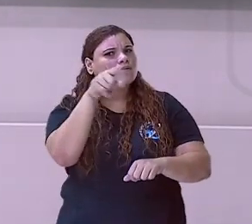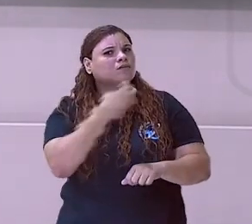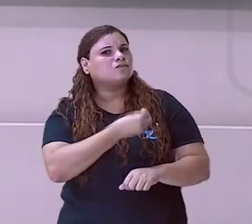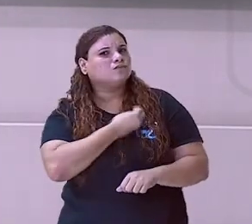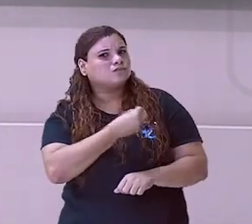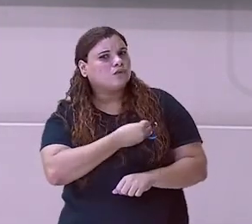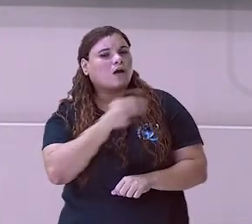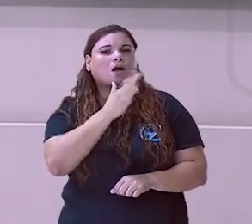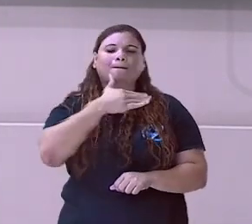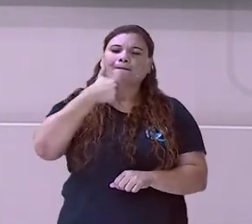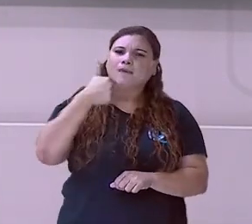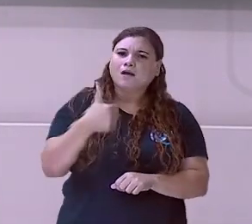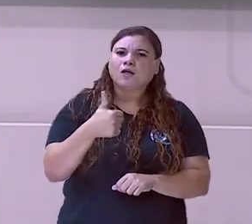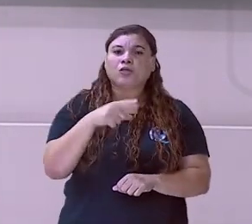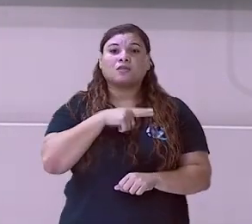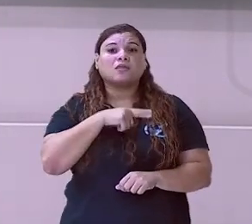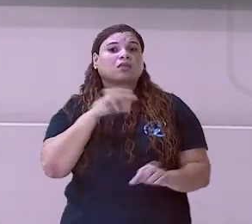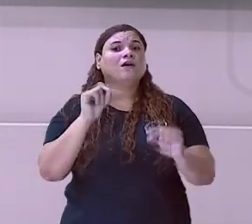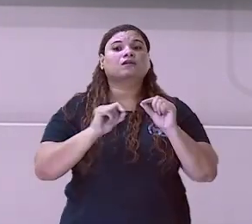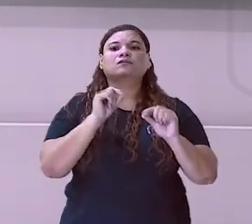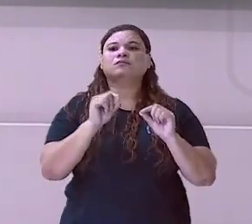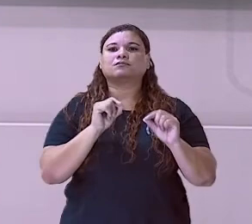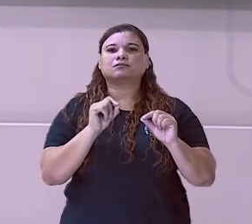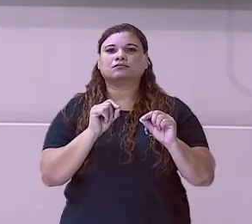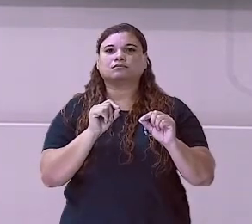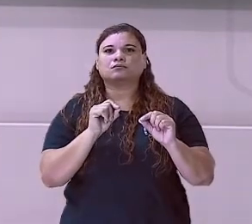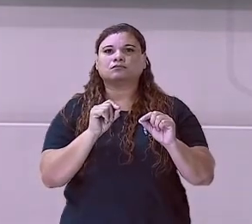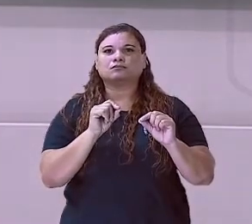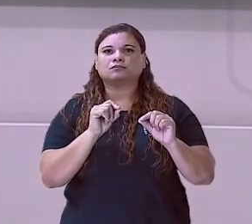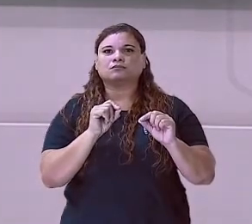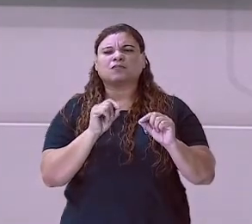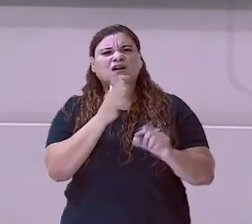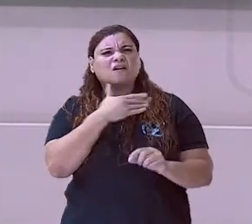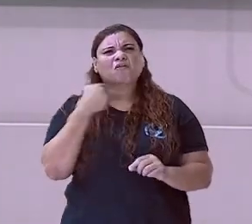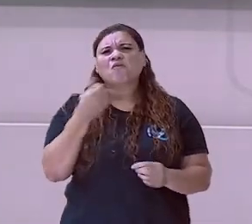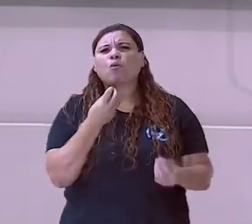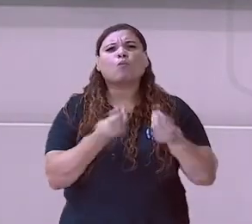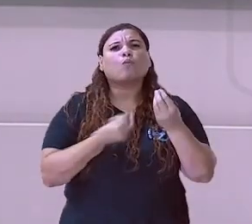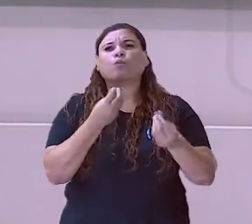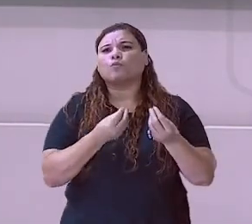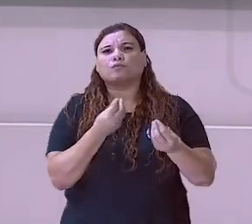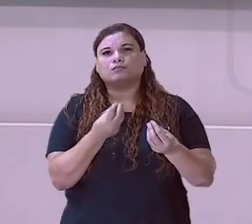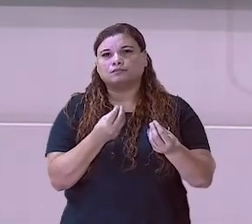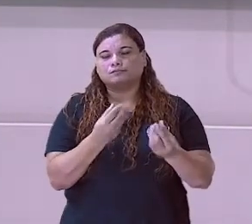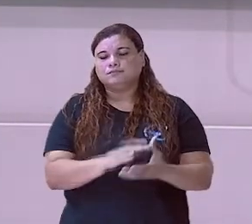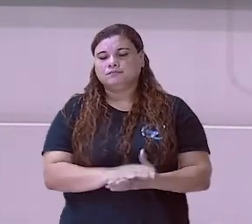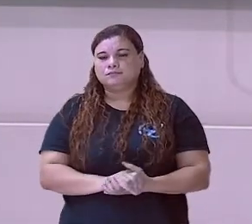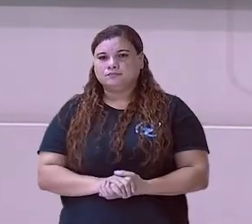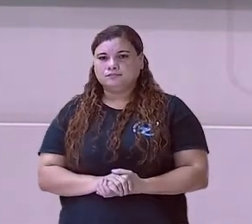o que ele tem e descobrir o que pode ser feito.